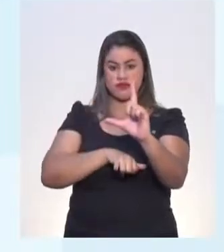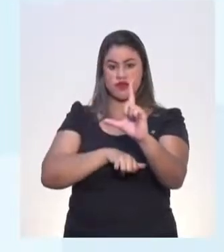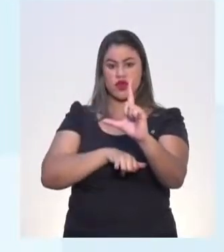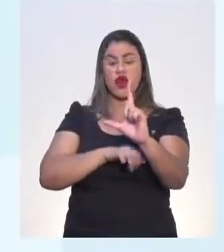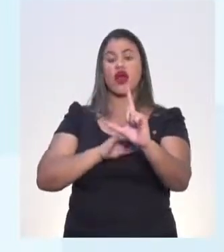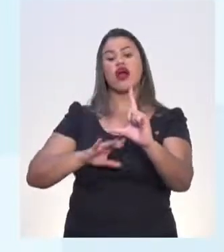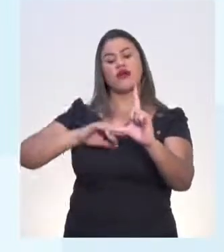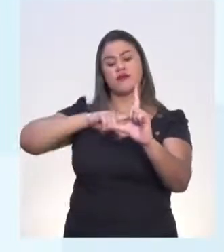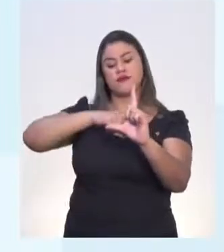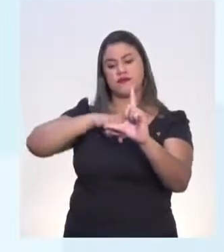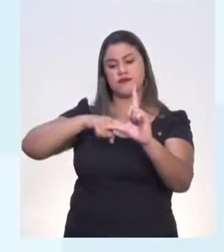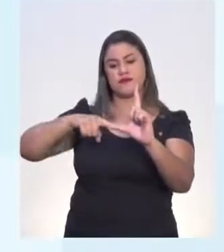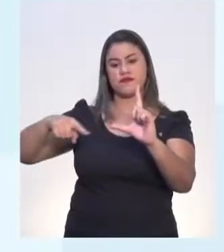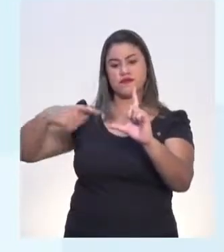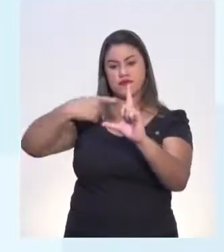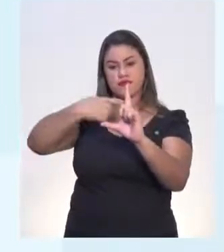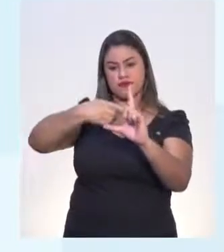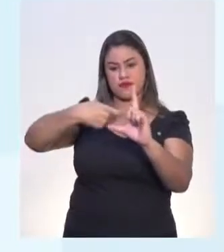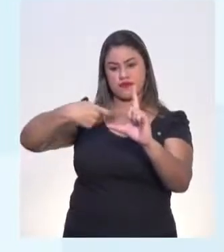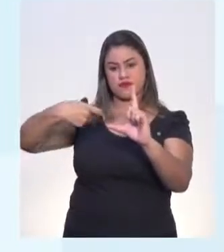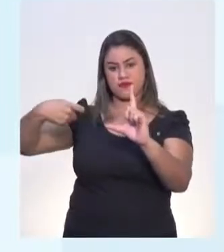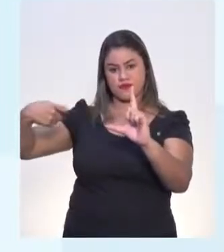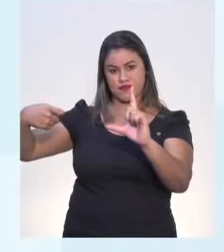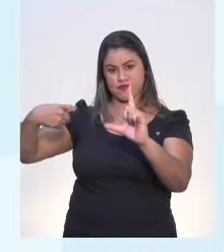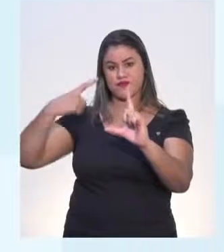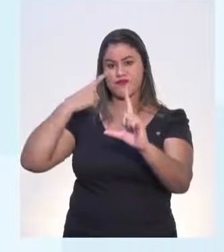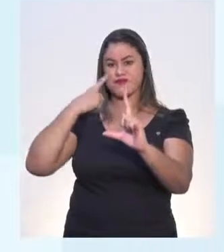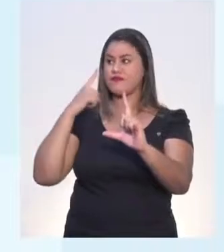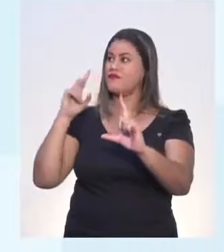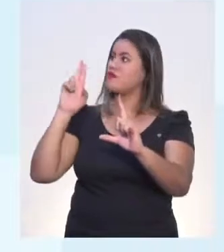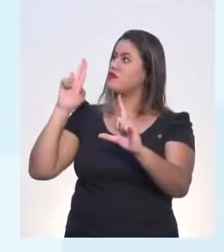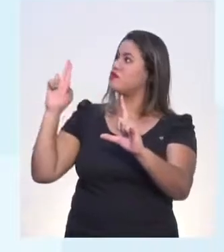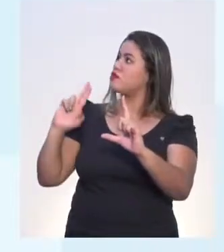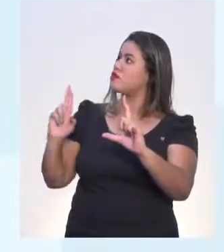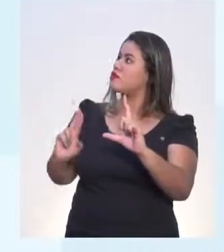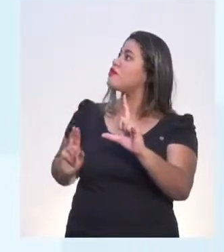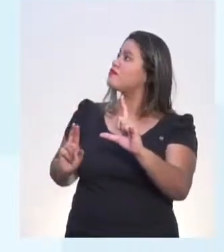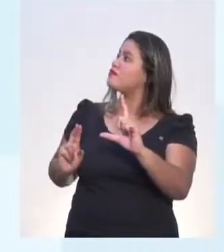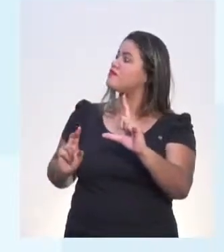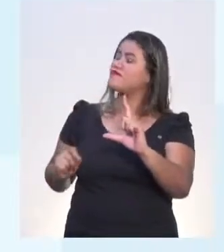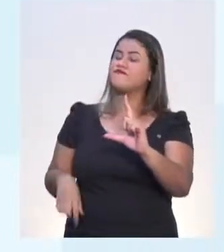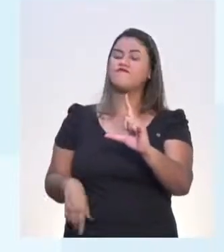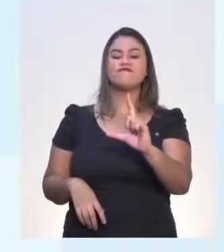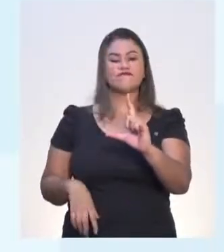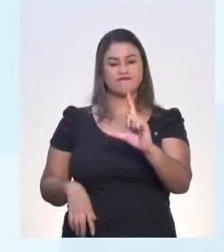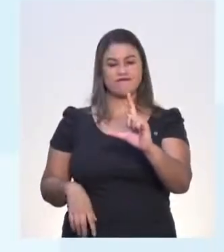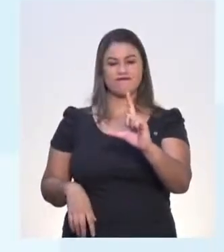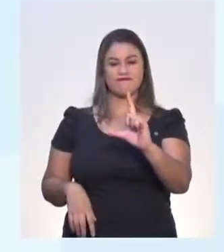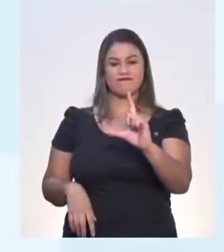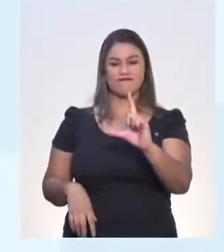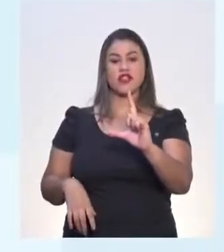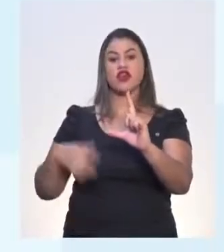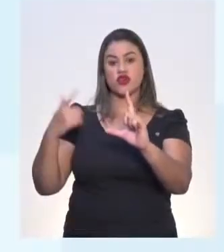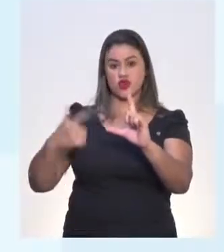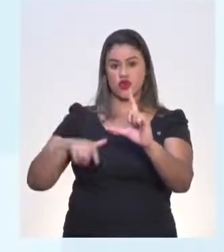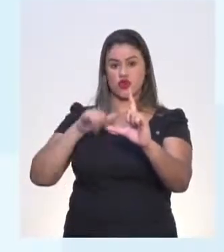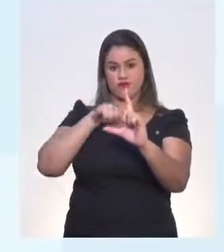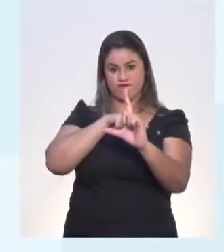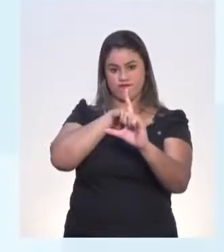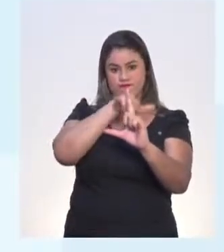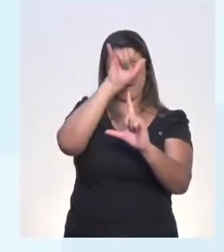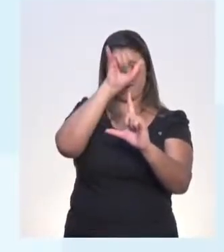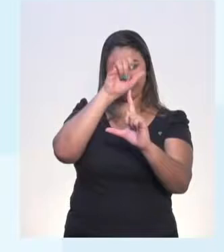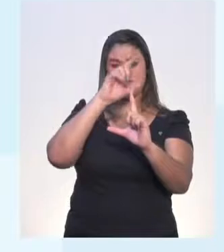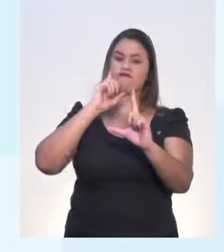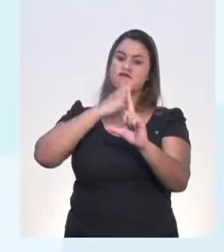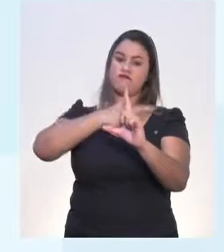na horizontal, nós temos o eixo da abscissa. Também, curiosamente, chamado do eixo Y, né? Na